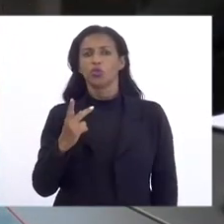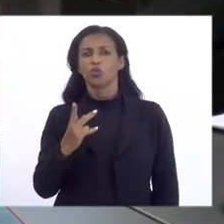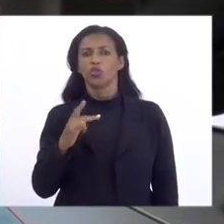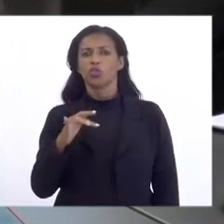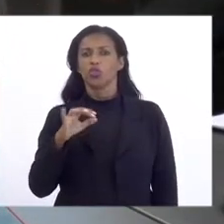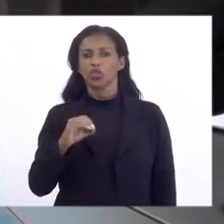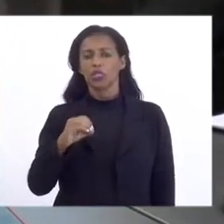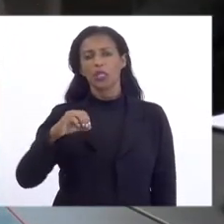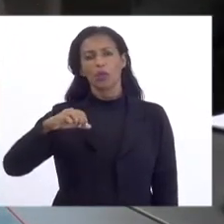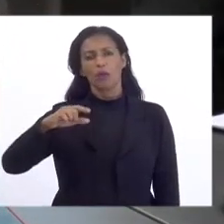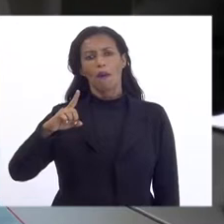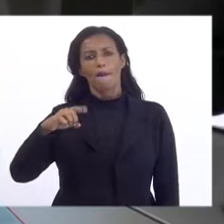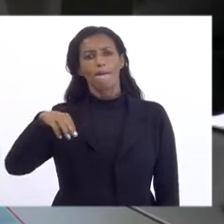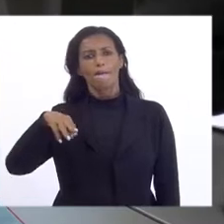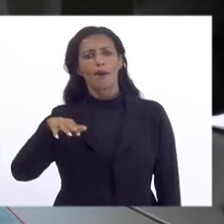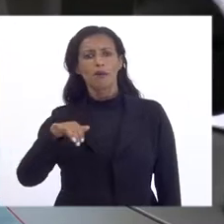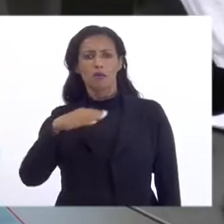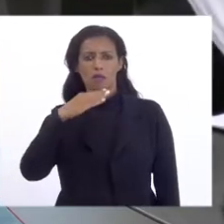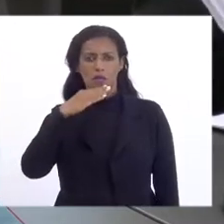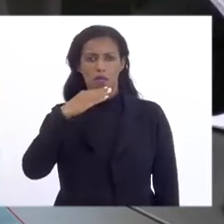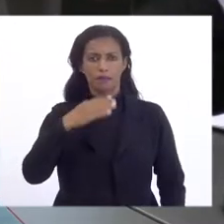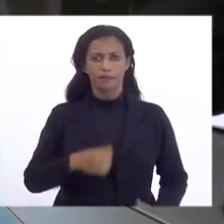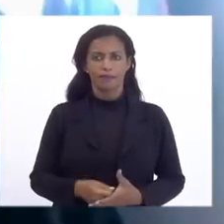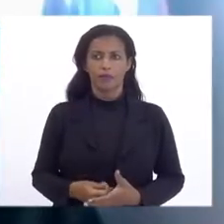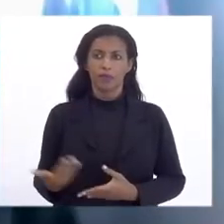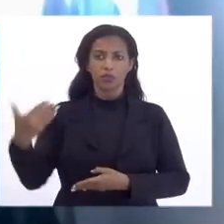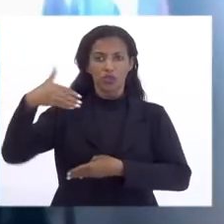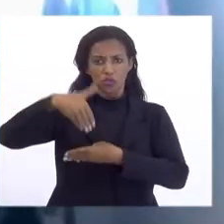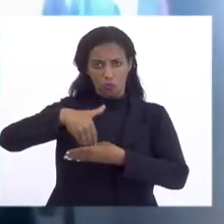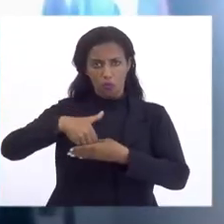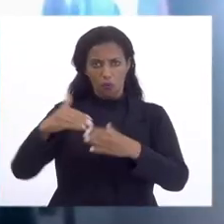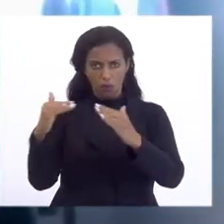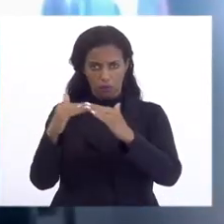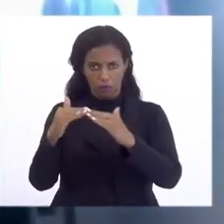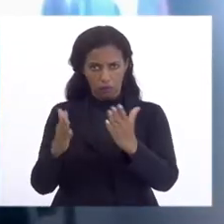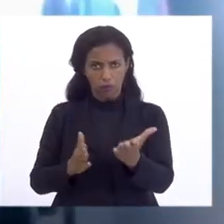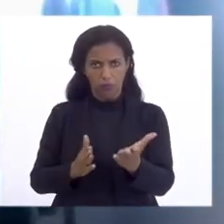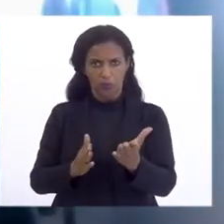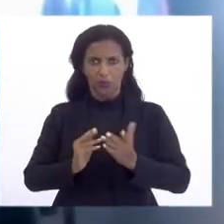Mangueira. Então já deixo meu voto a favor do seu parecer.